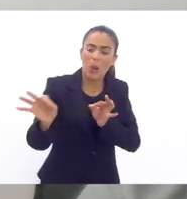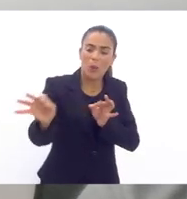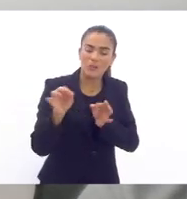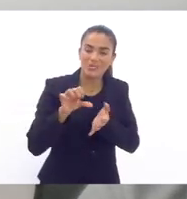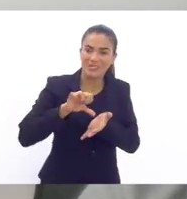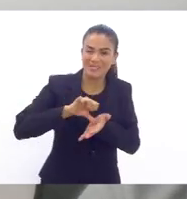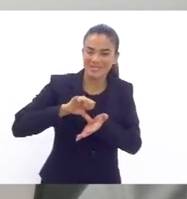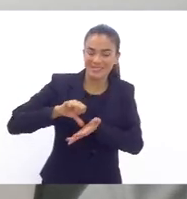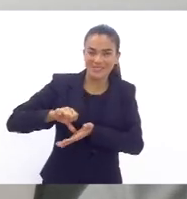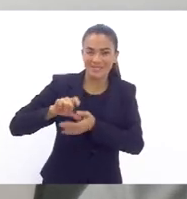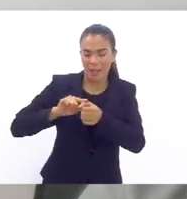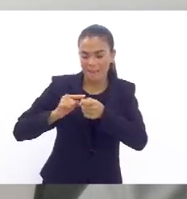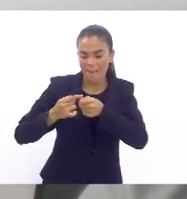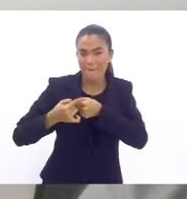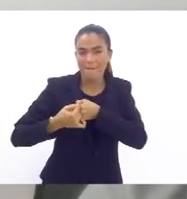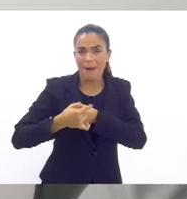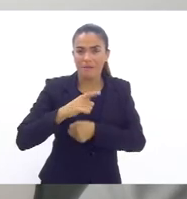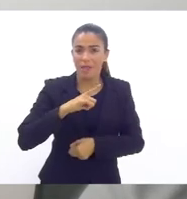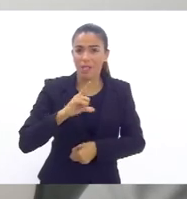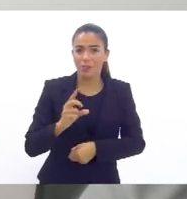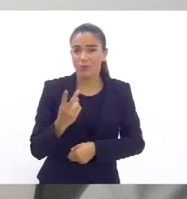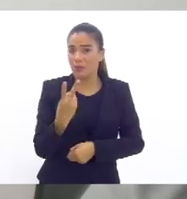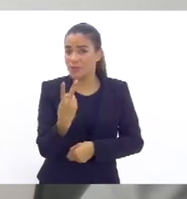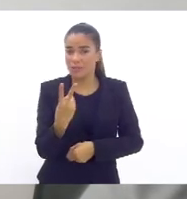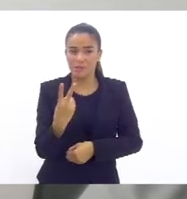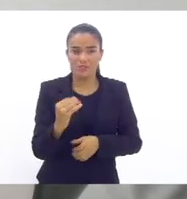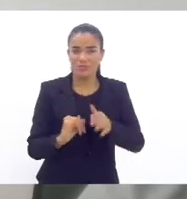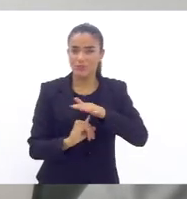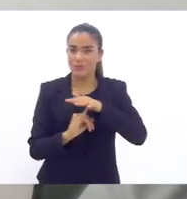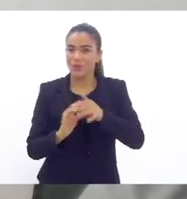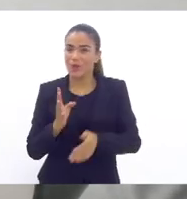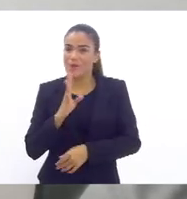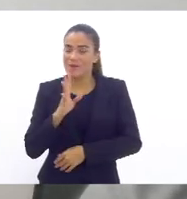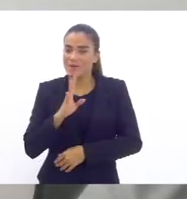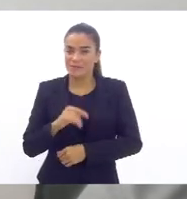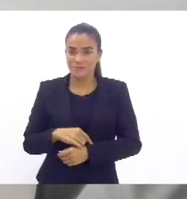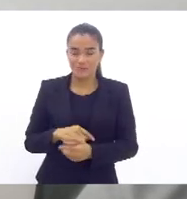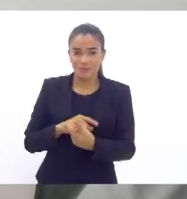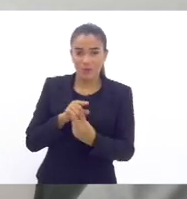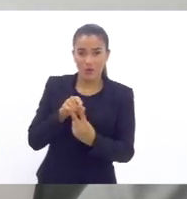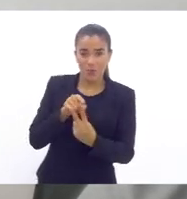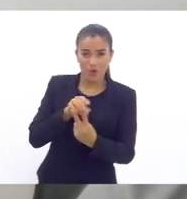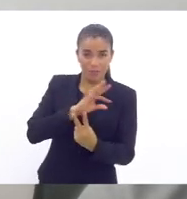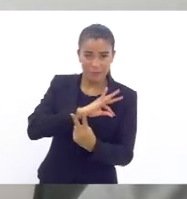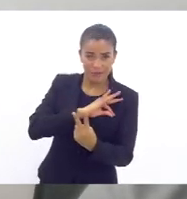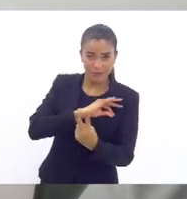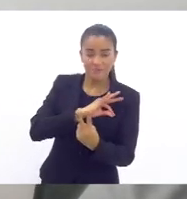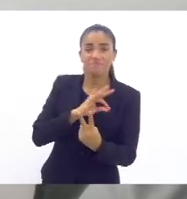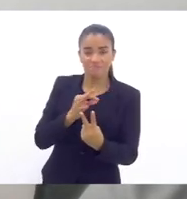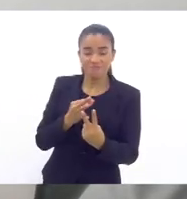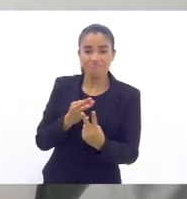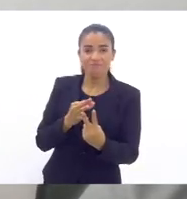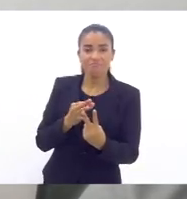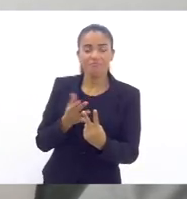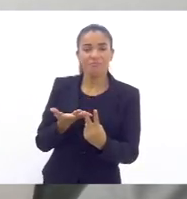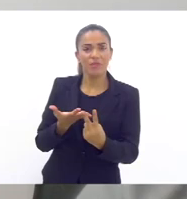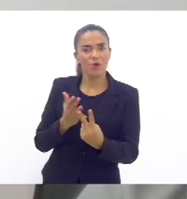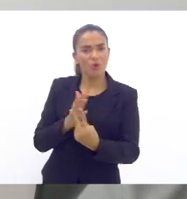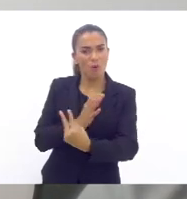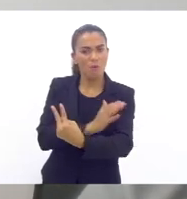apenas duas instituições que são conhecidas uma delas é a polícia enquanto o braço